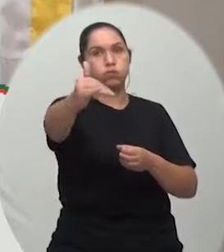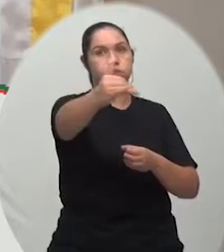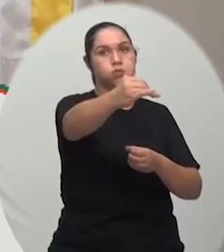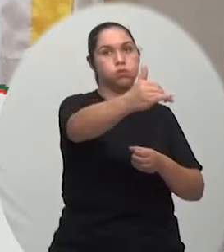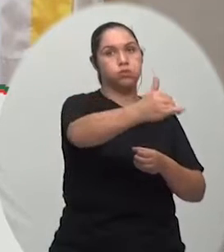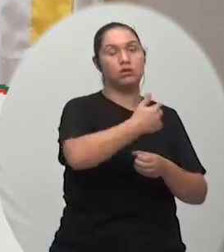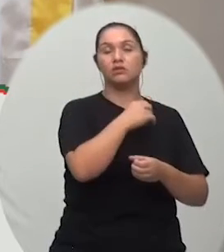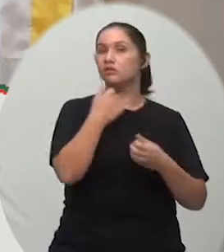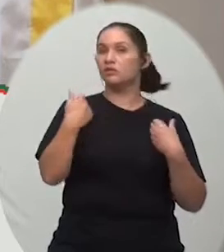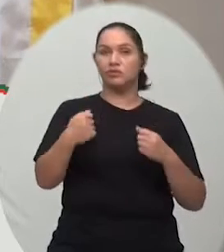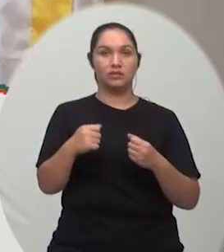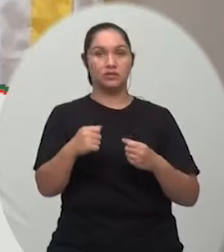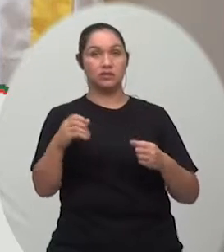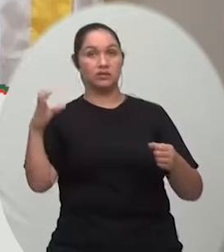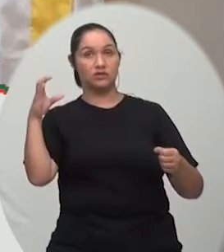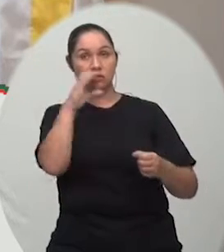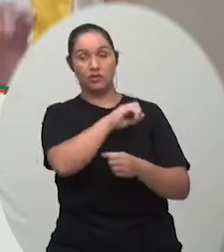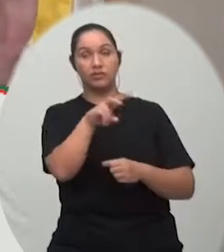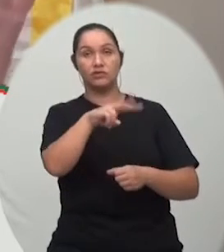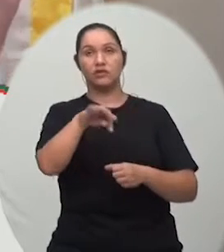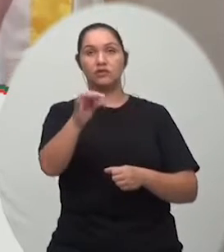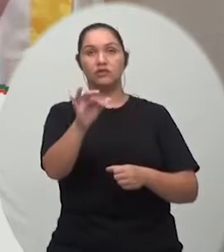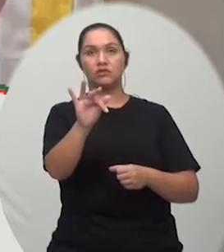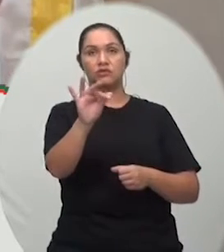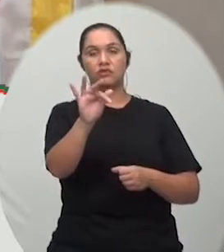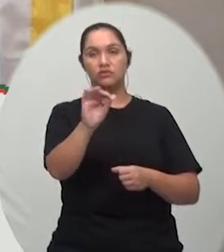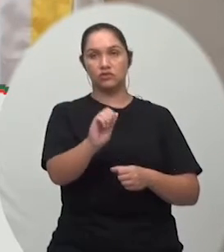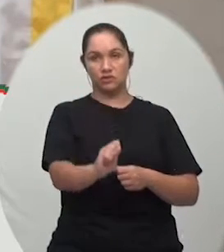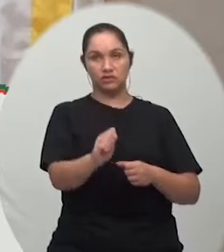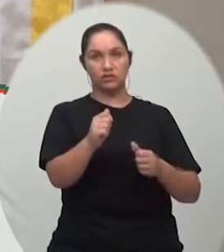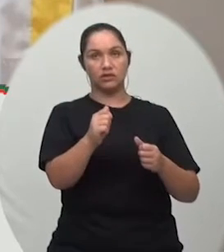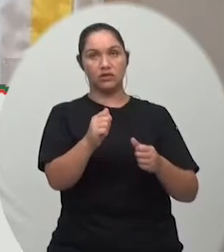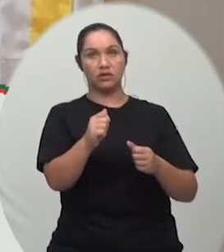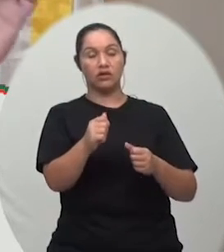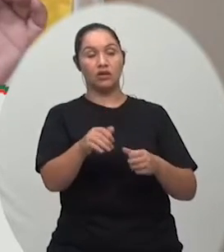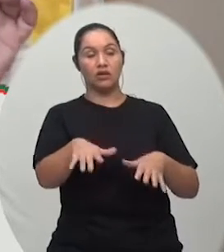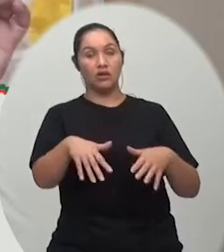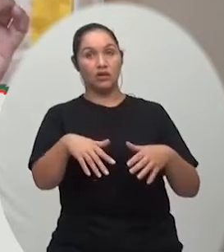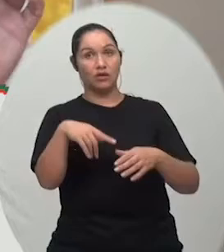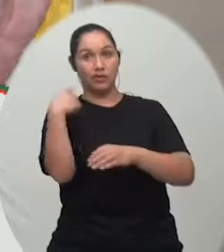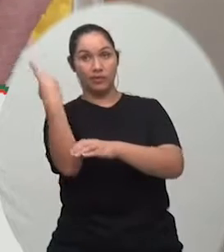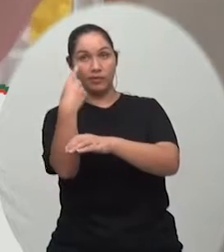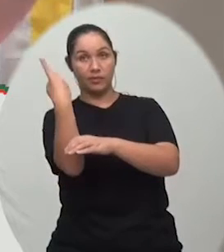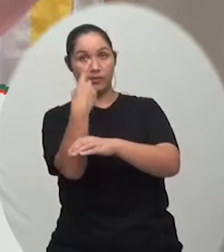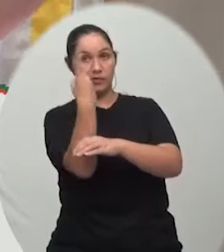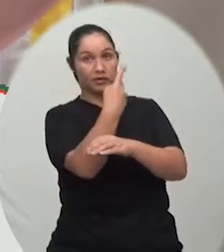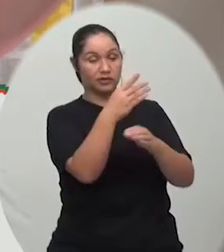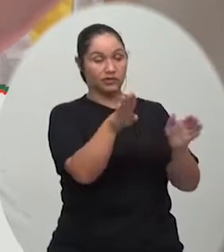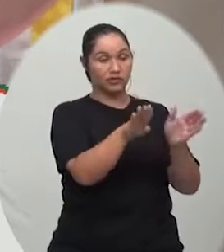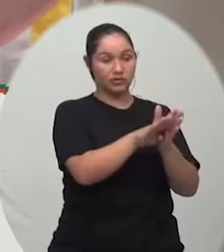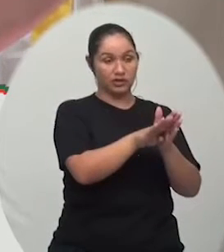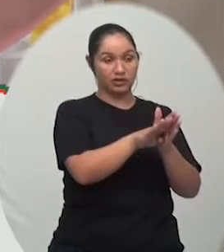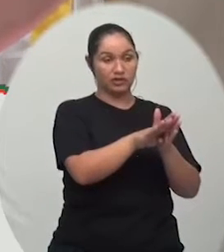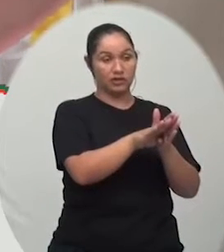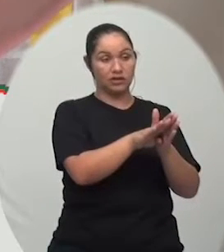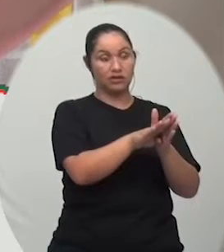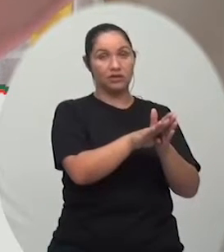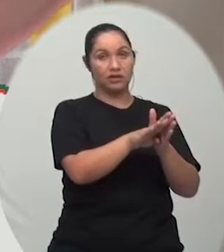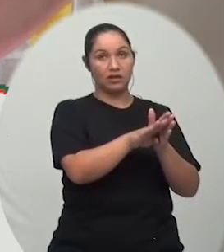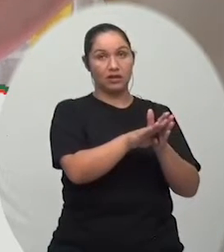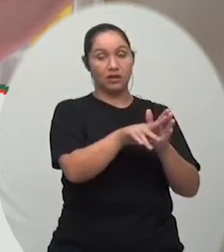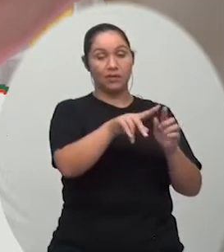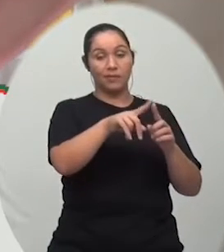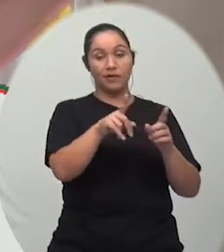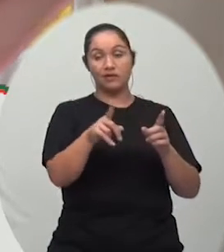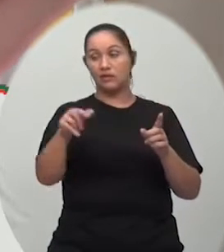alguém. Vereador Tita, quando uma ambulância vem da região do Uruçanga, para adentrar o hospital, poderia entrar já lá em cima, na